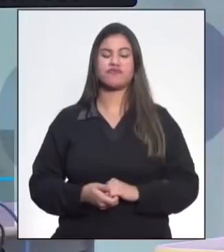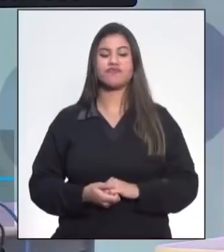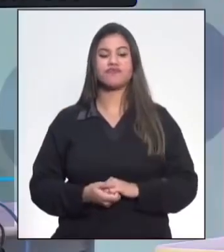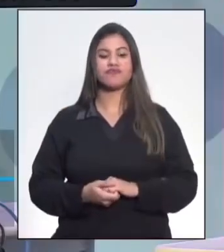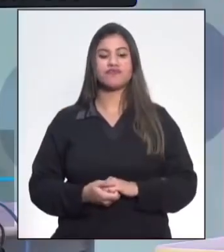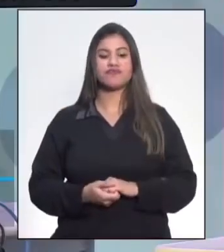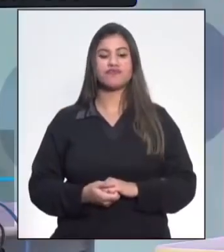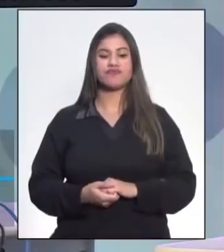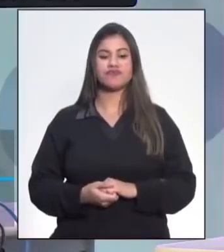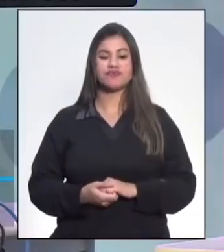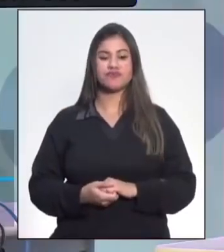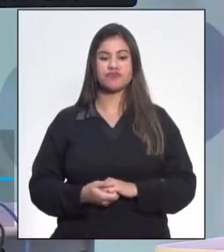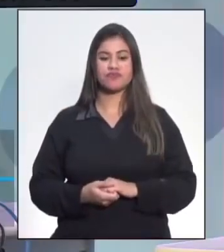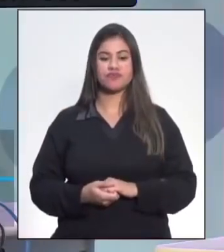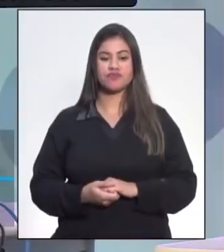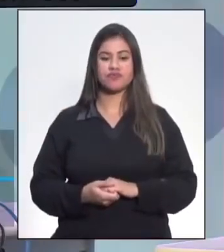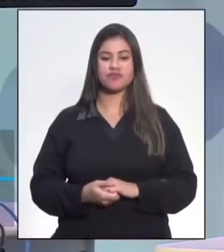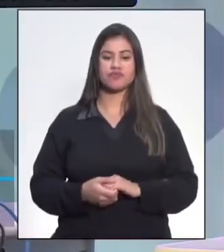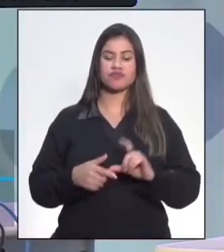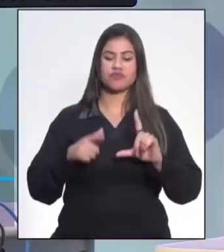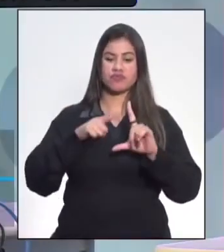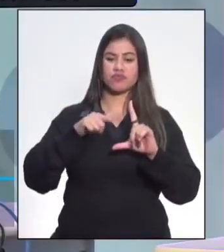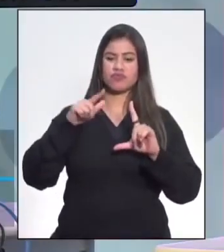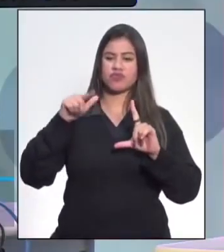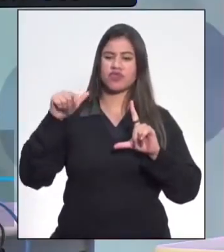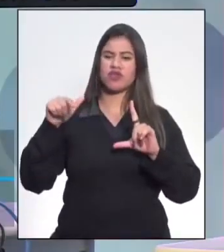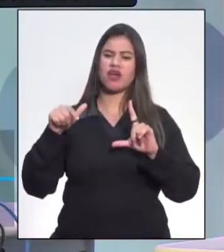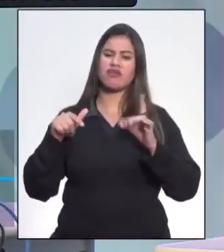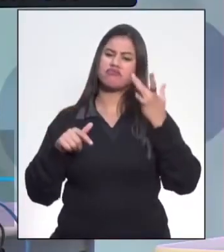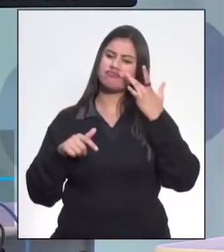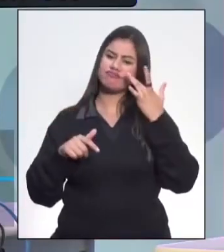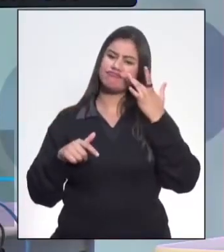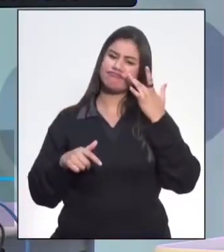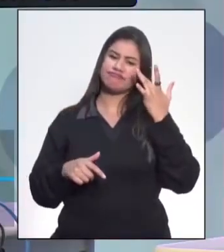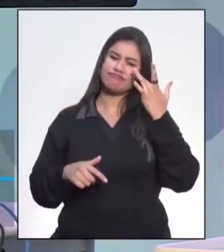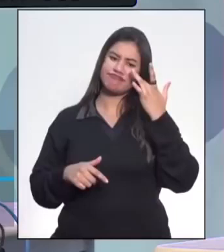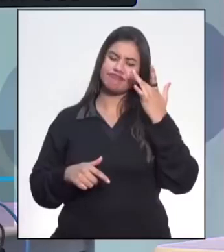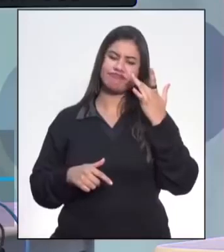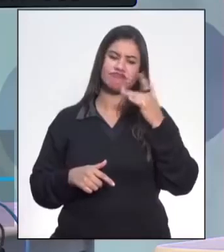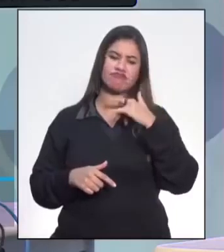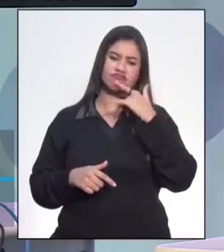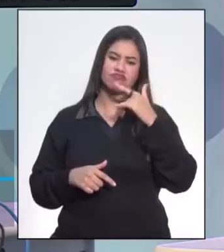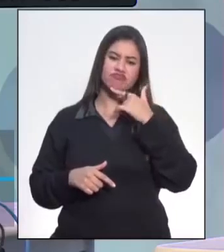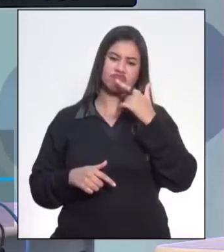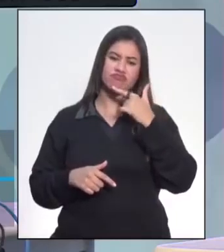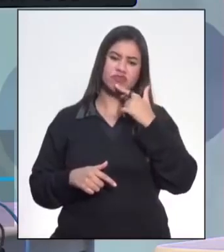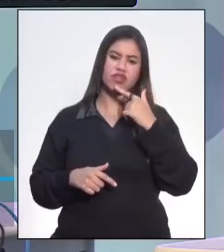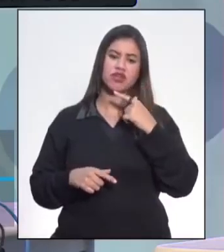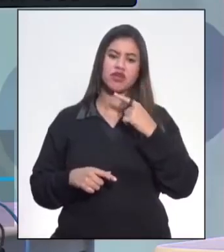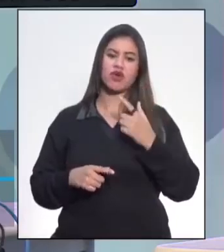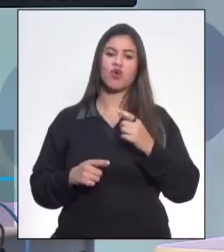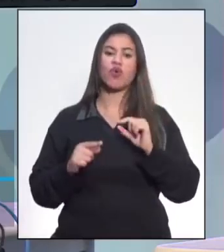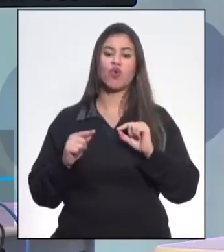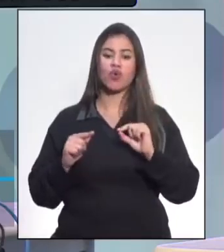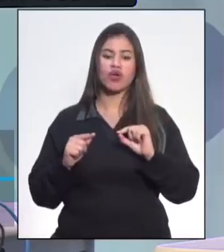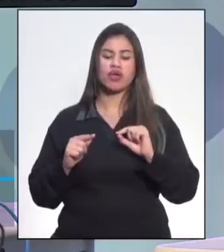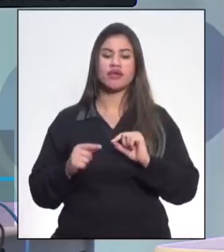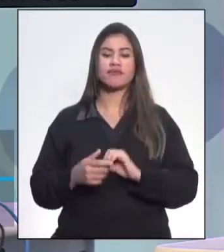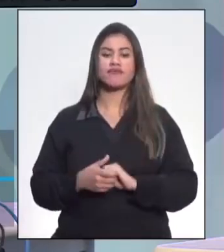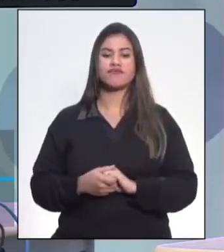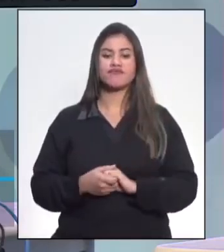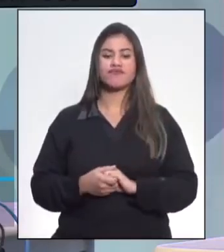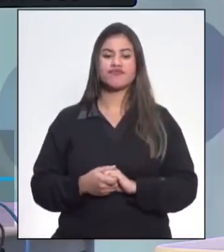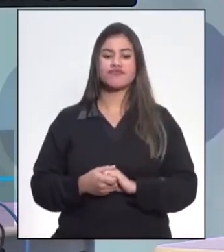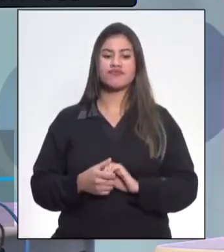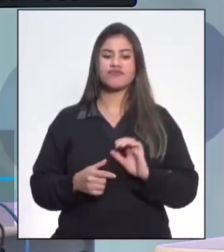E aí, no gráfico, acho que eles não conseguiram colocar, né? Colocar como seria a seta, né? Que no item C, ele fala assim, indique